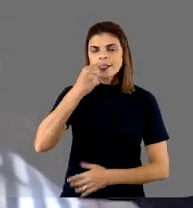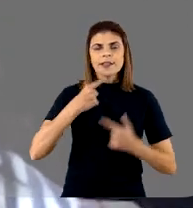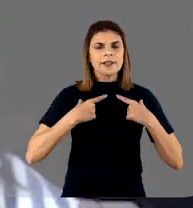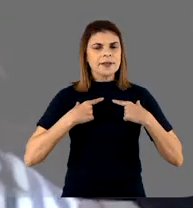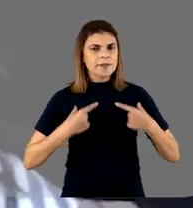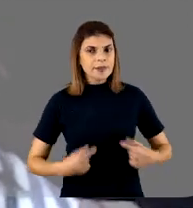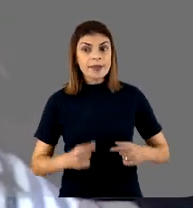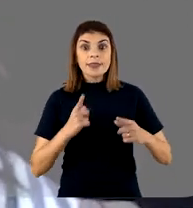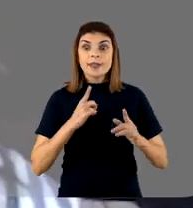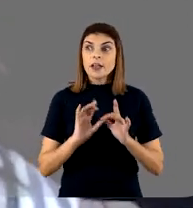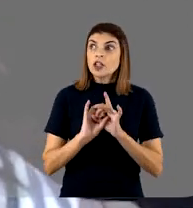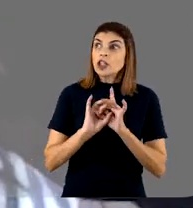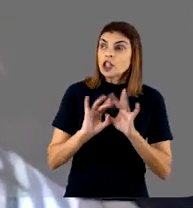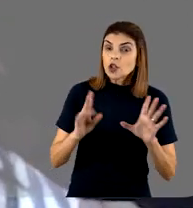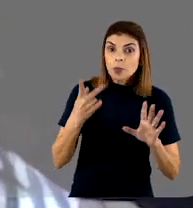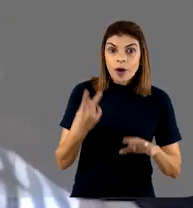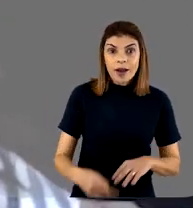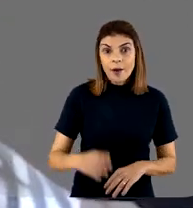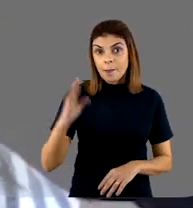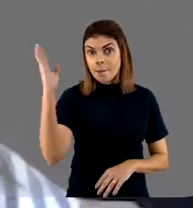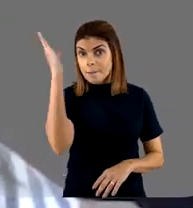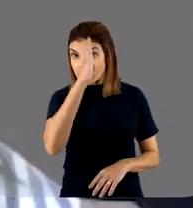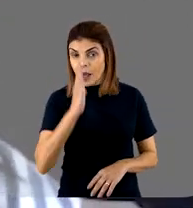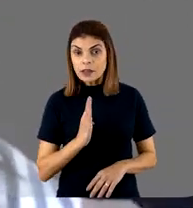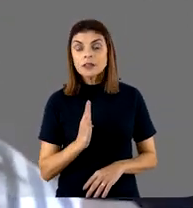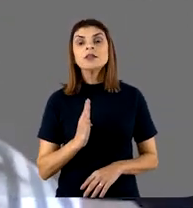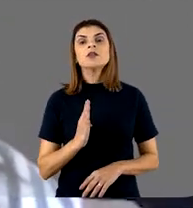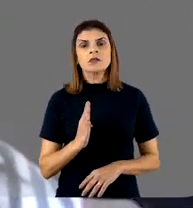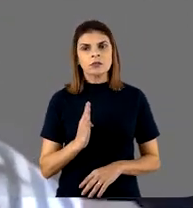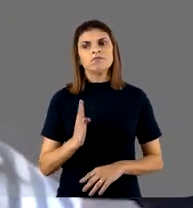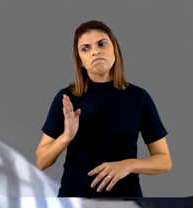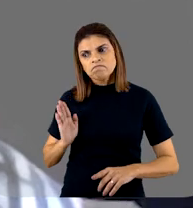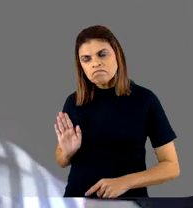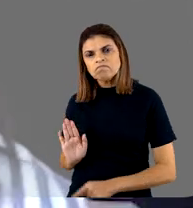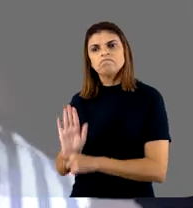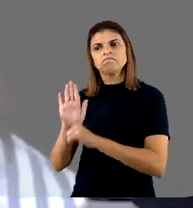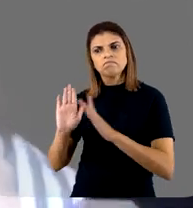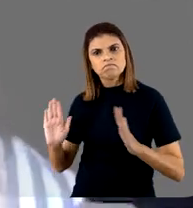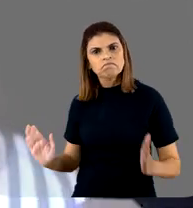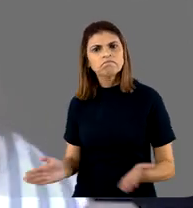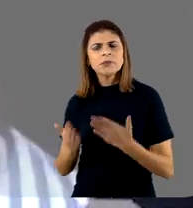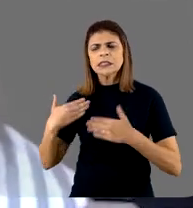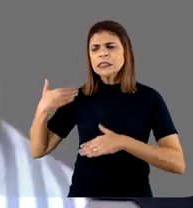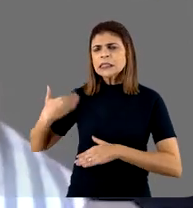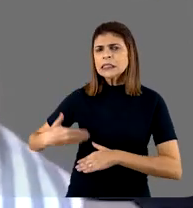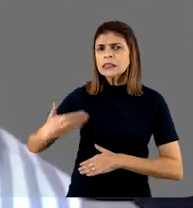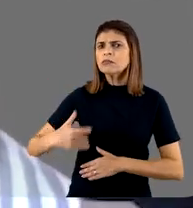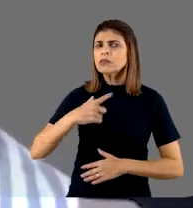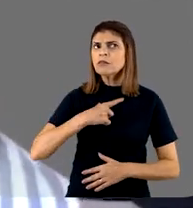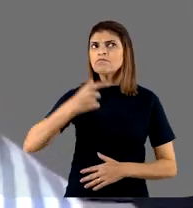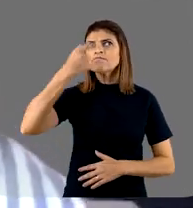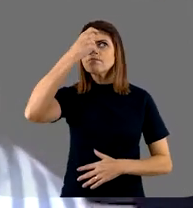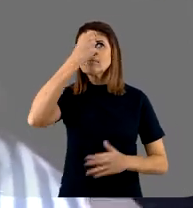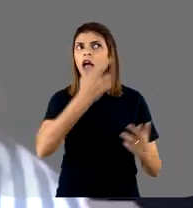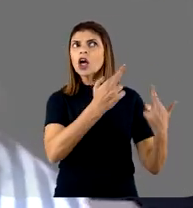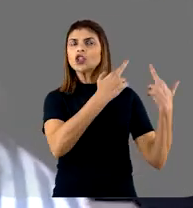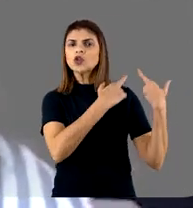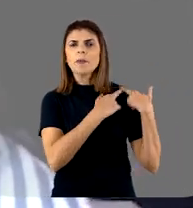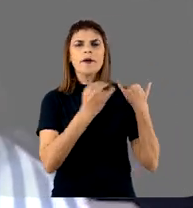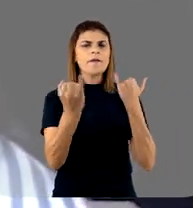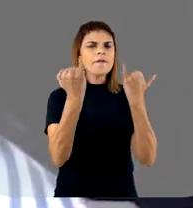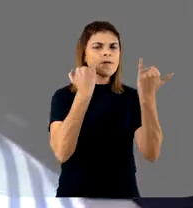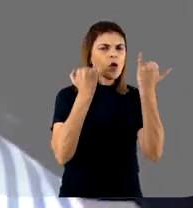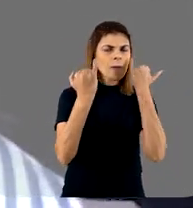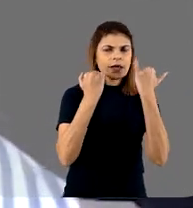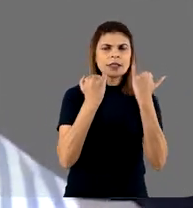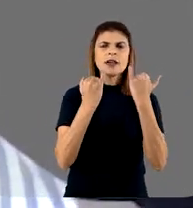que que estão disponíveis eh pra gente aqui no Brasil eh a gente o tempo inteiro né ter a responsabilidade